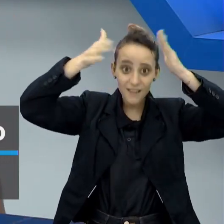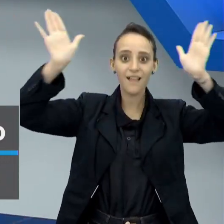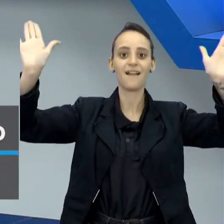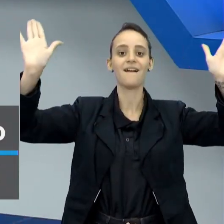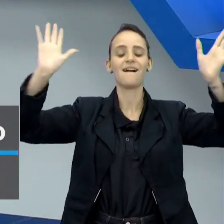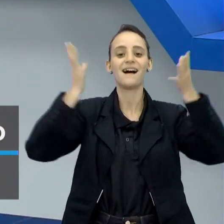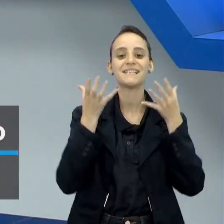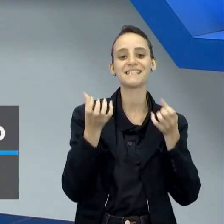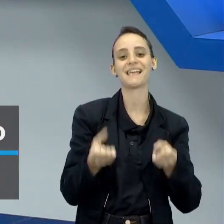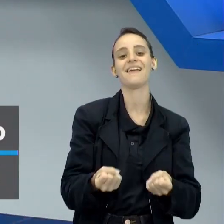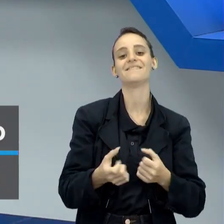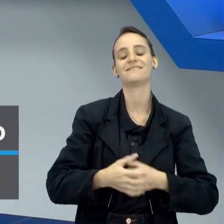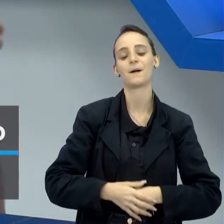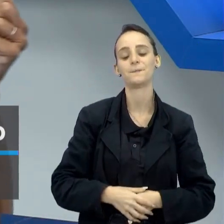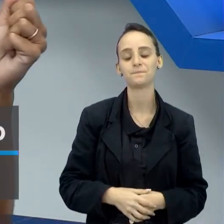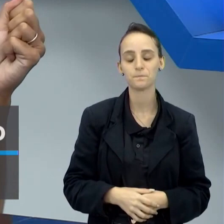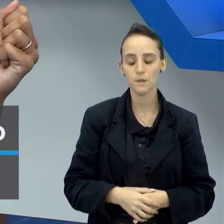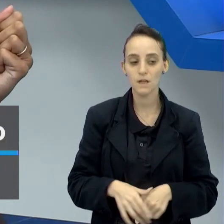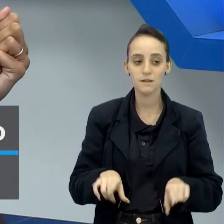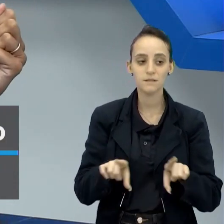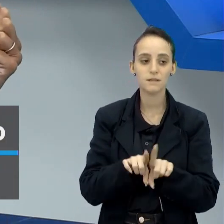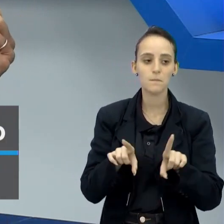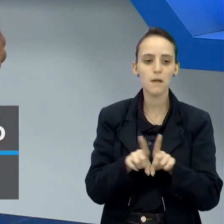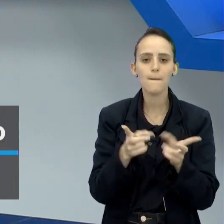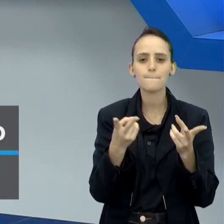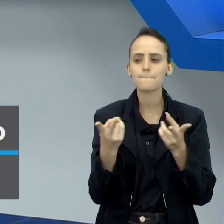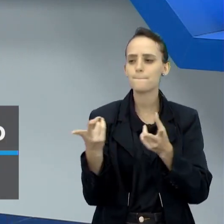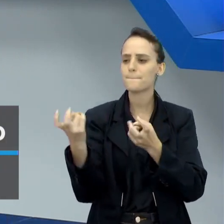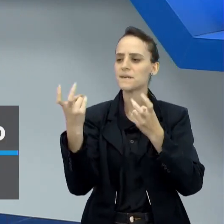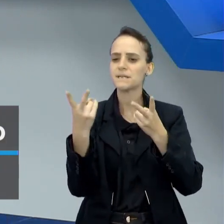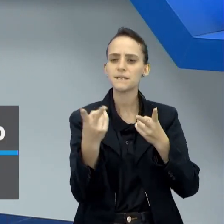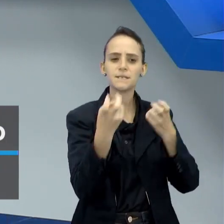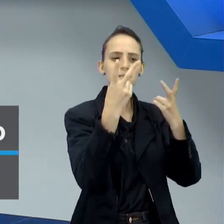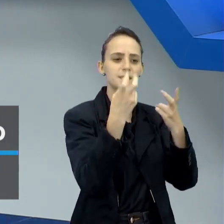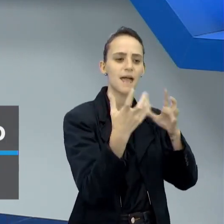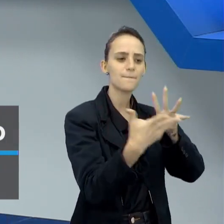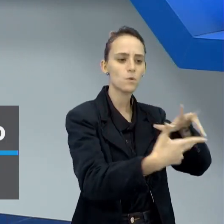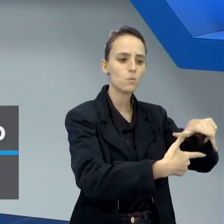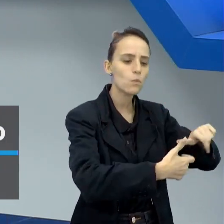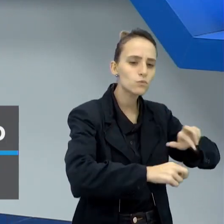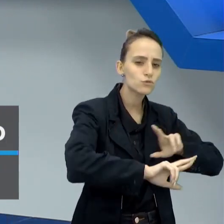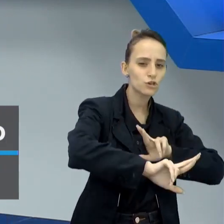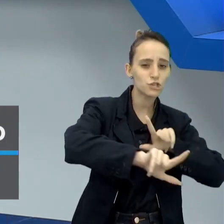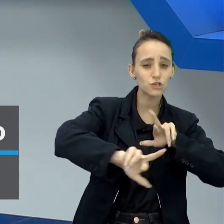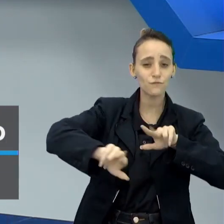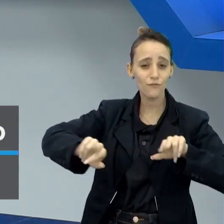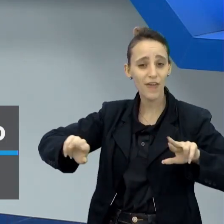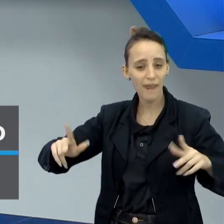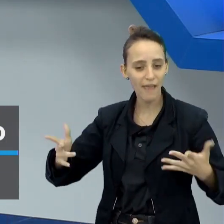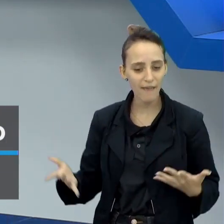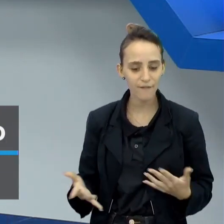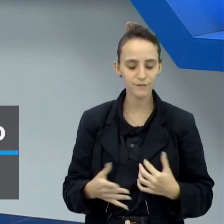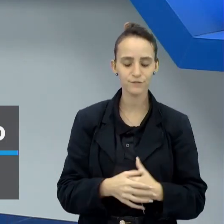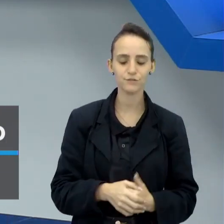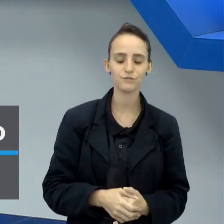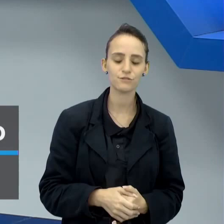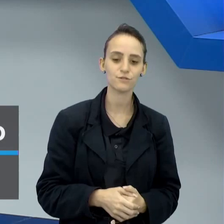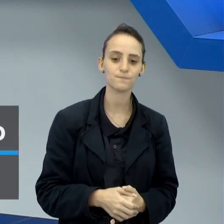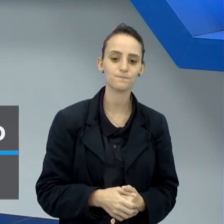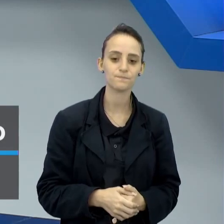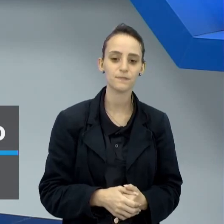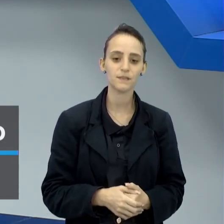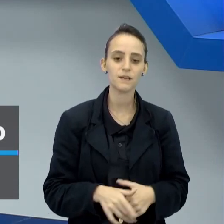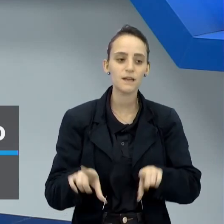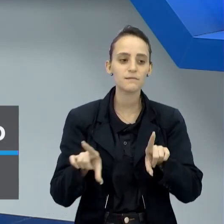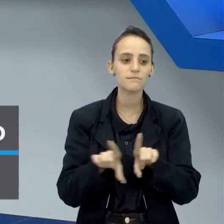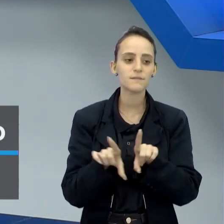horizontes, nós vamos perceber a pluralidade que existe no mundo, nós vamos construir